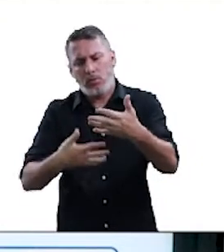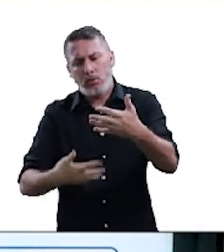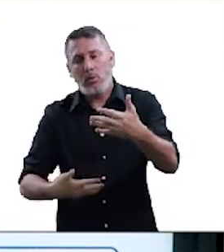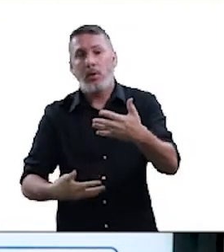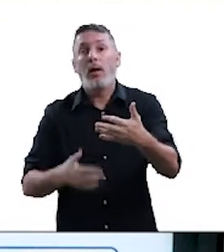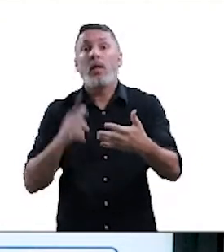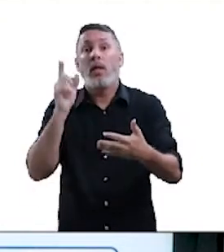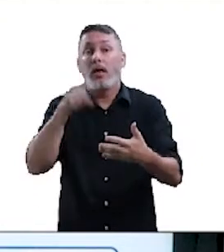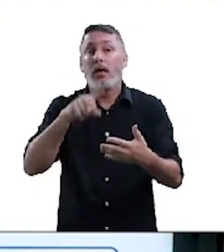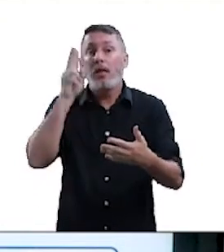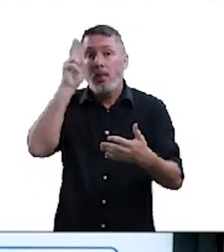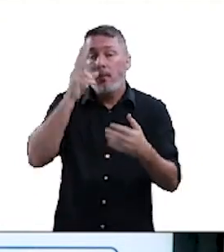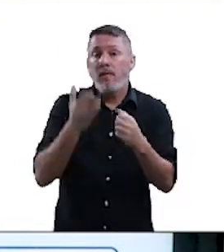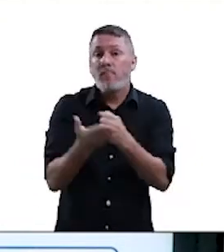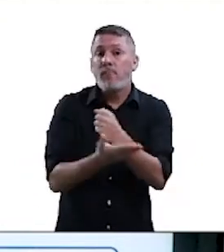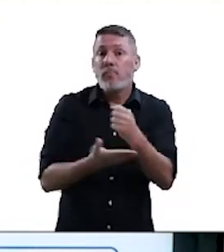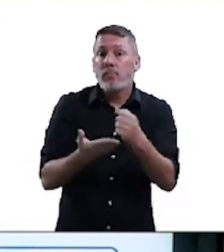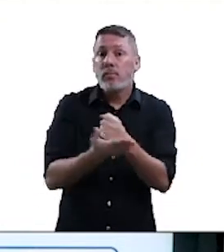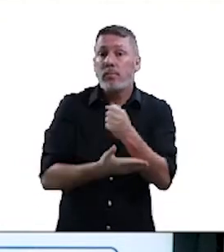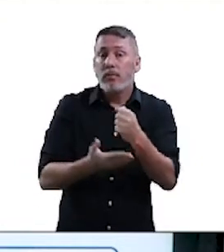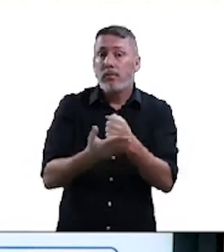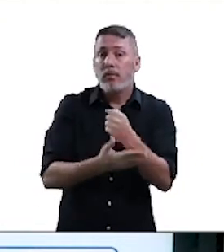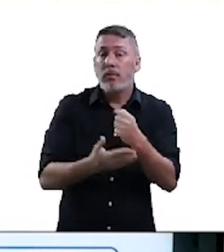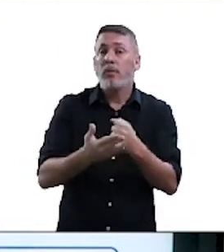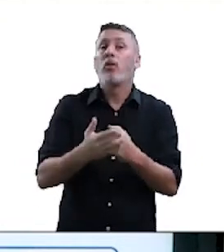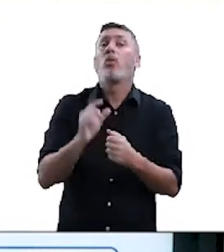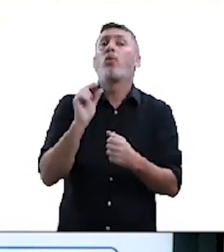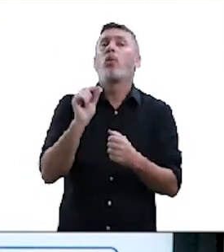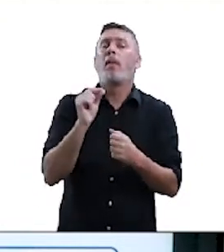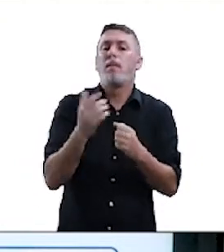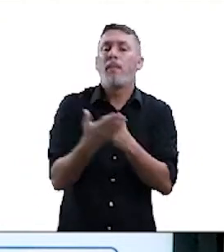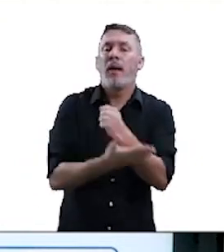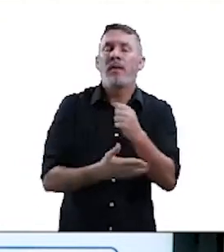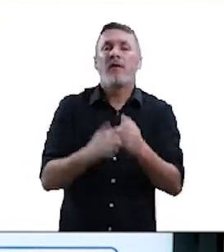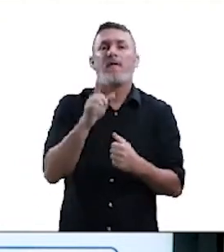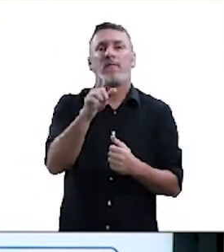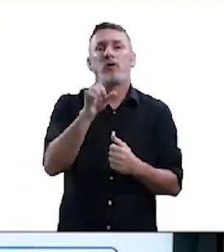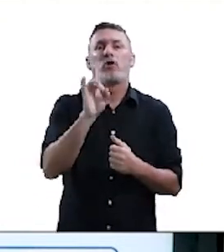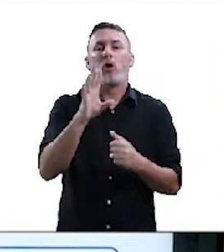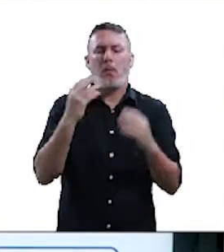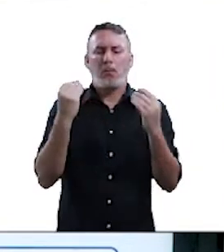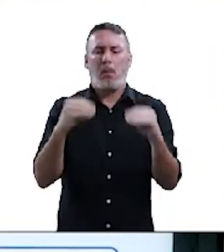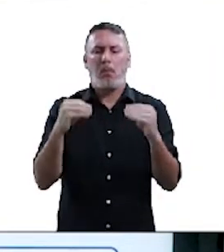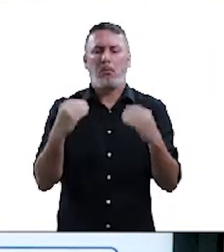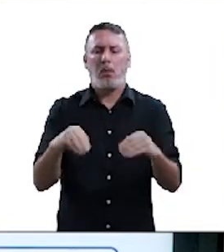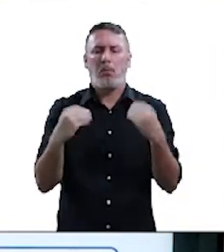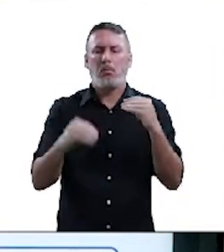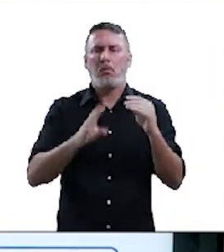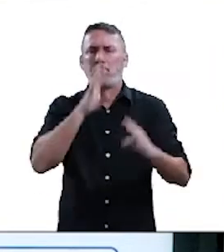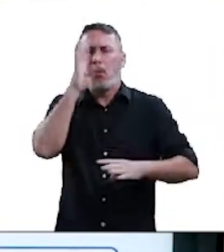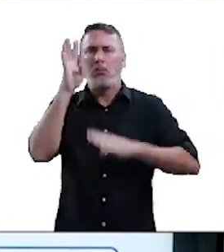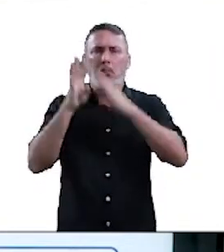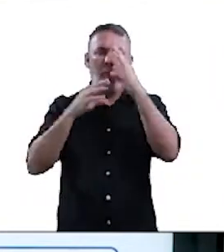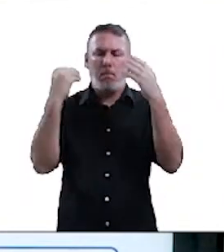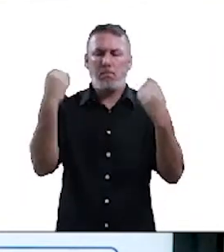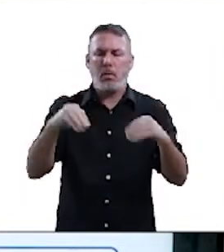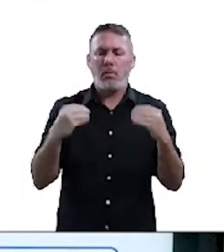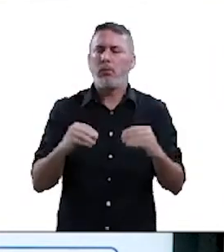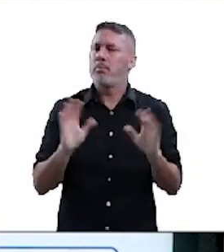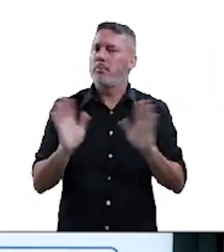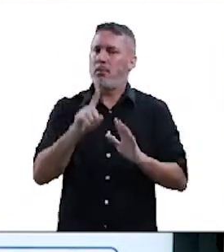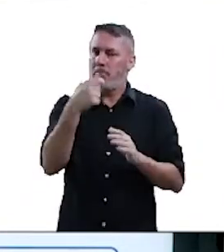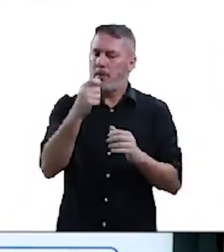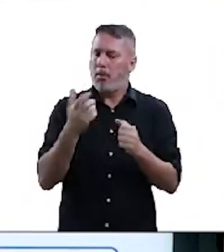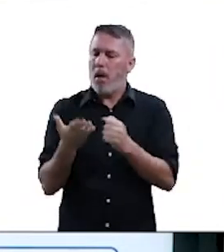nas primeiras aulas que eu conversei com vocês o seguinte, galera, não basta você falar algo, você precisa fundamentar, você precisa embasar.